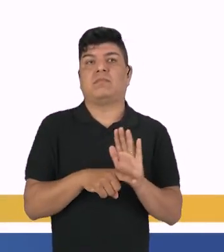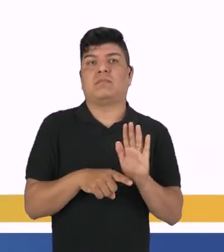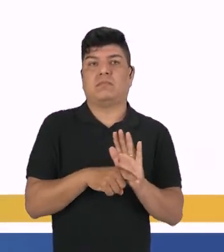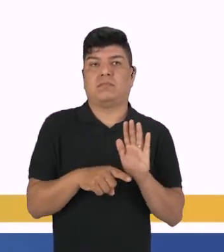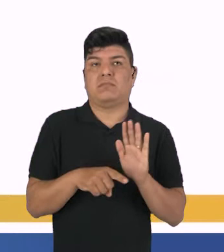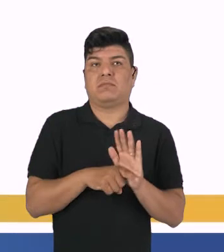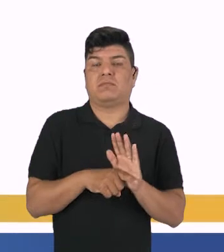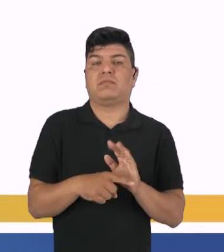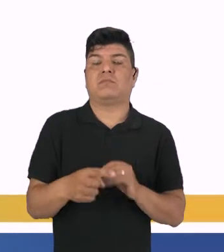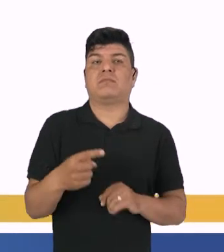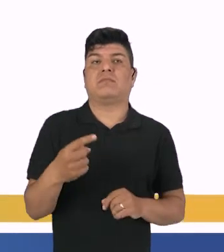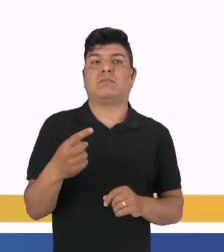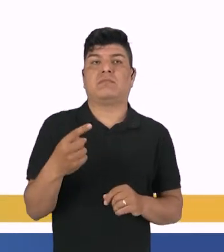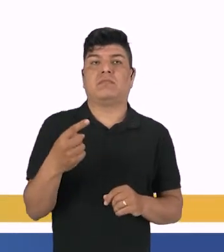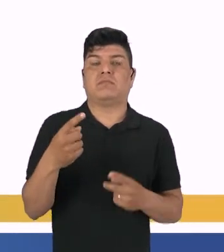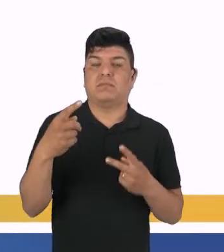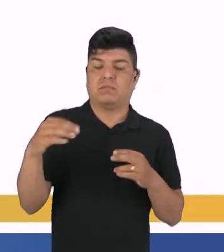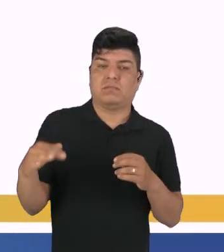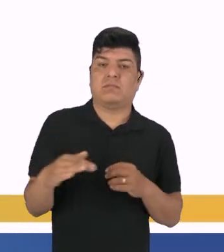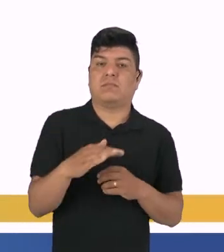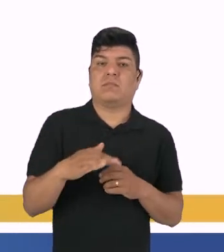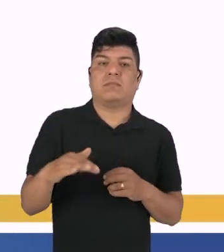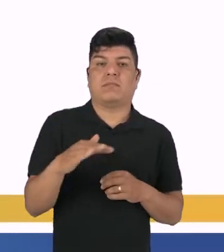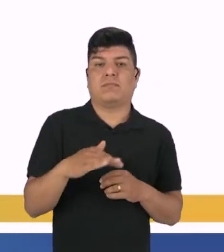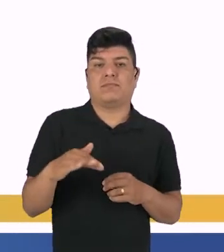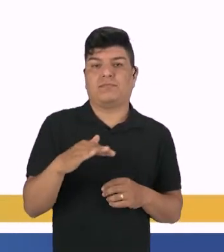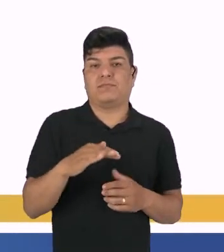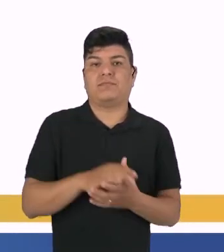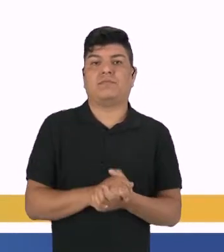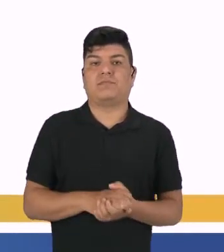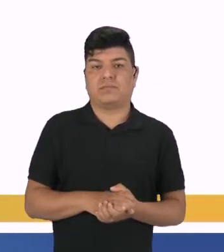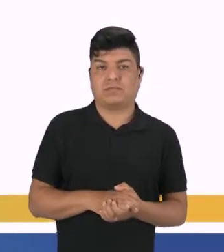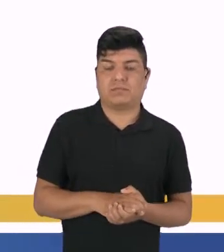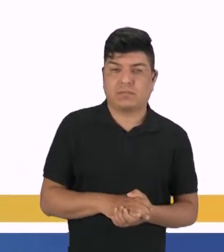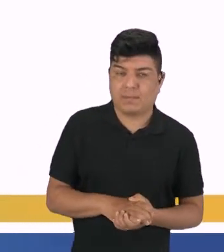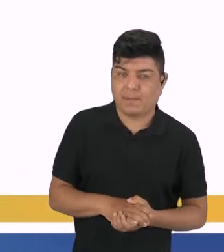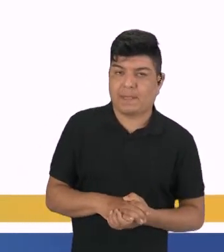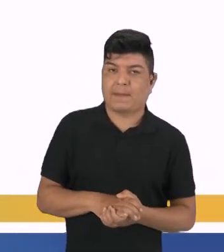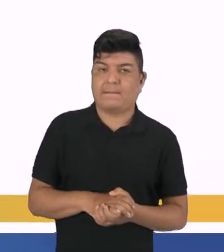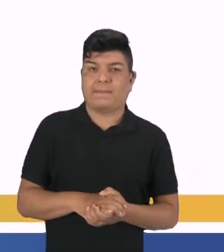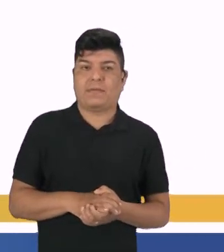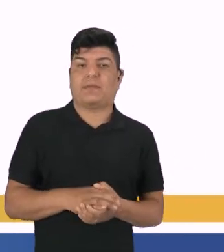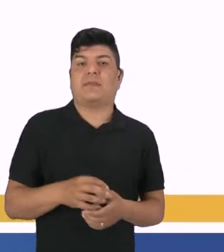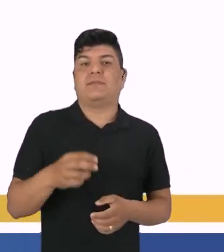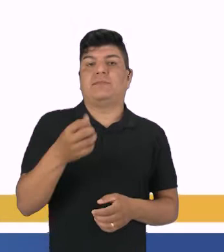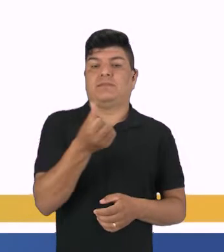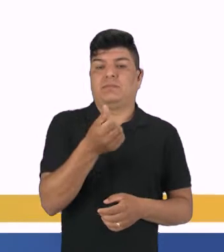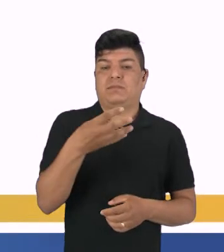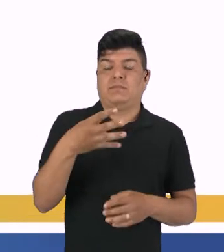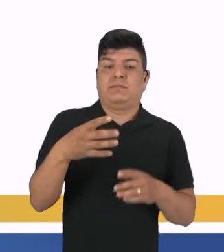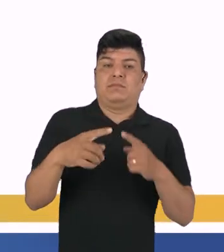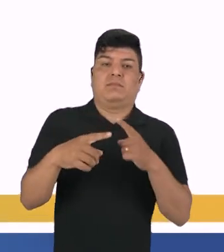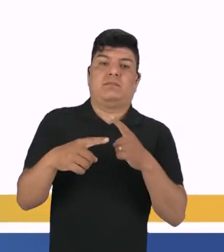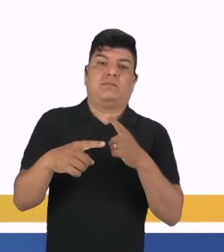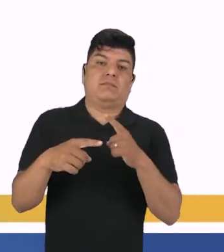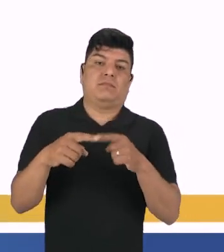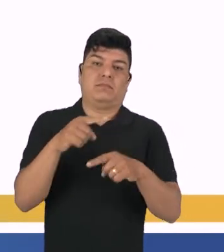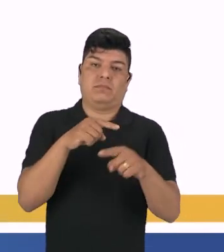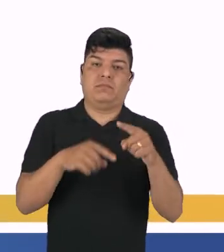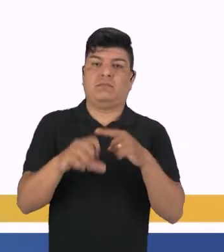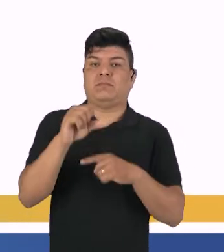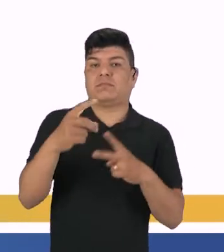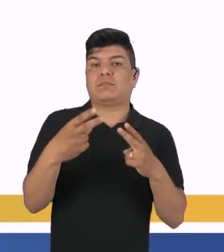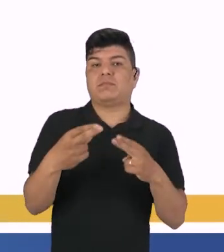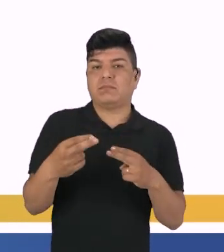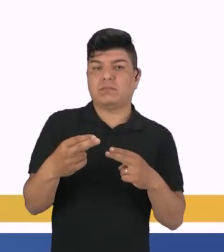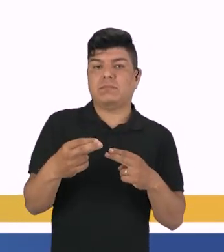6 vezes 9, 54, fica bem abaixo, ok? Então, 64 dividido para 9 vai dar 7. 7